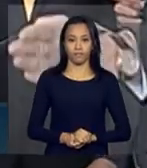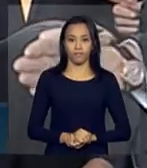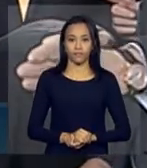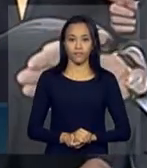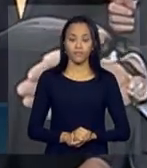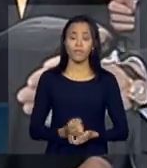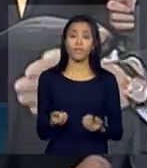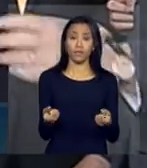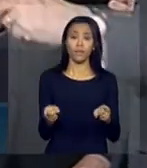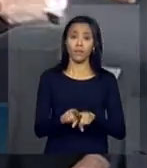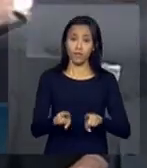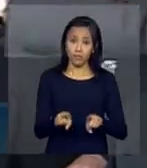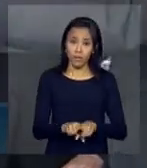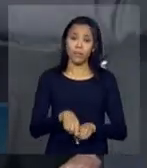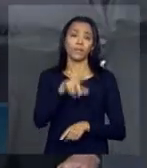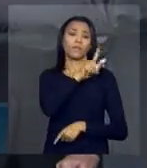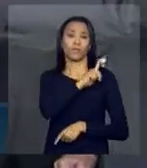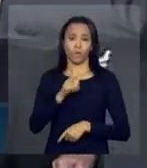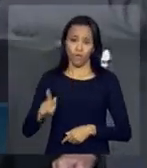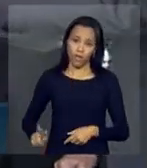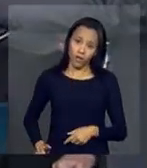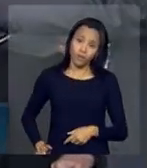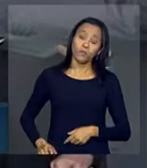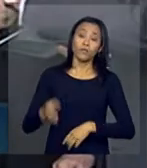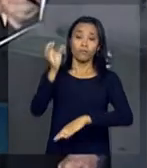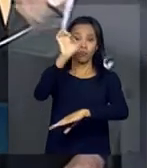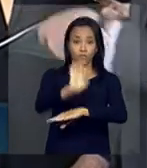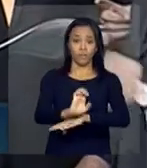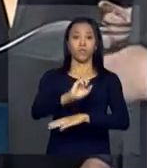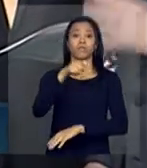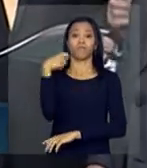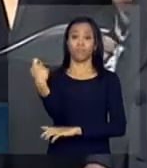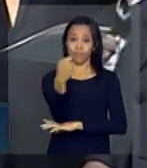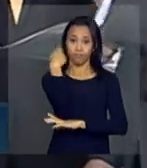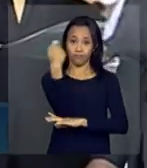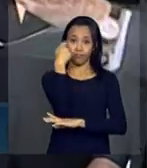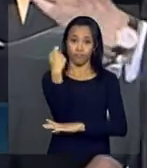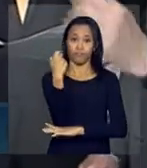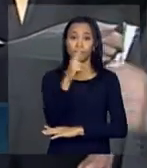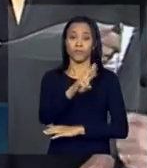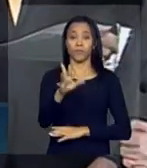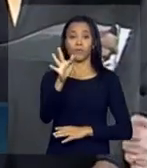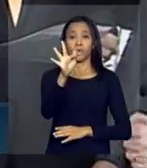E também do governador do Rio Grande do Sul, Tarso Genro.